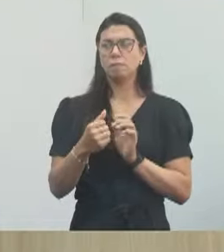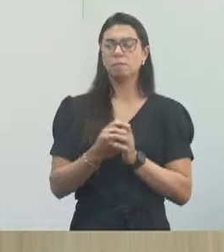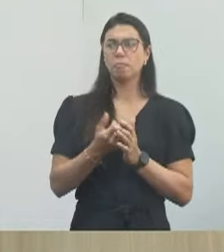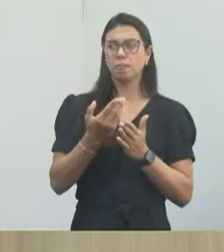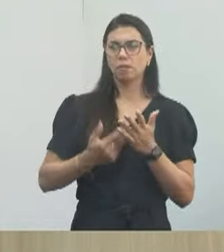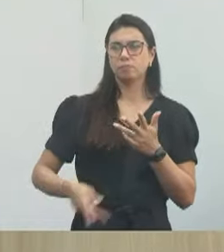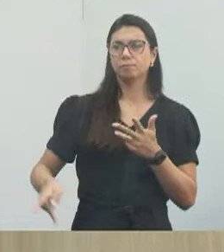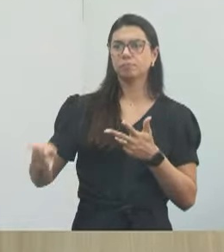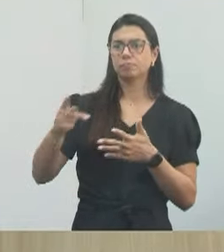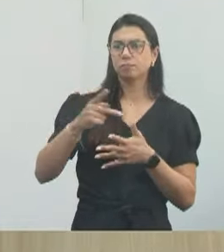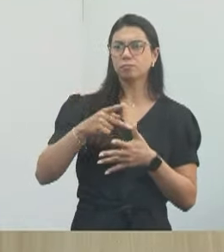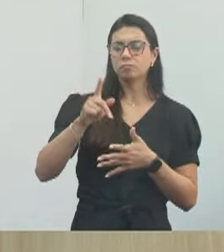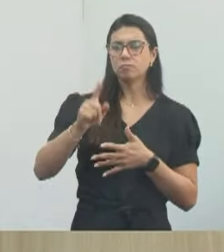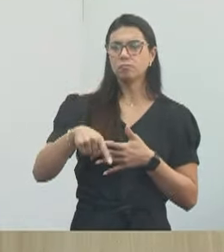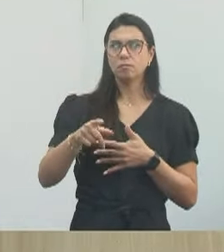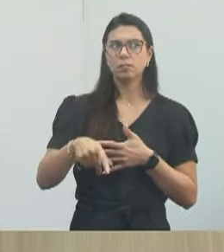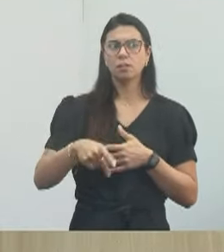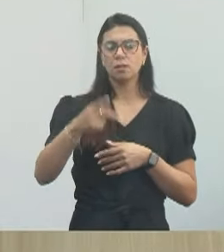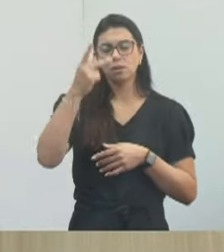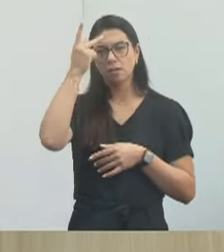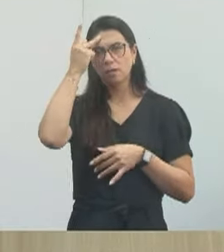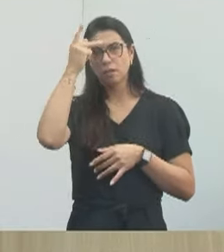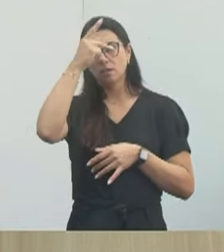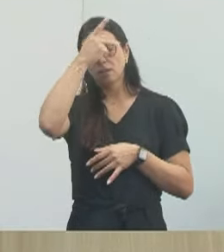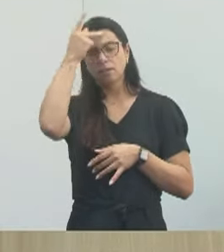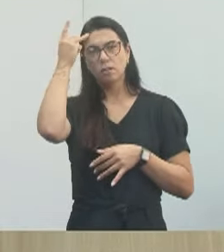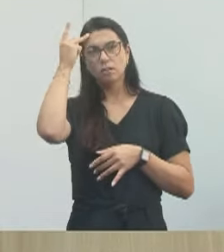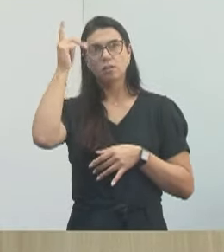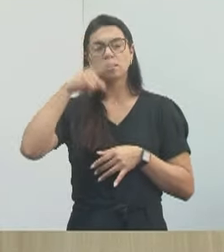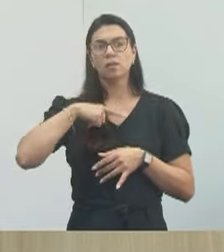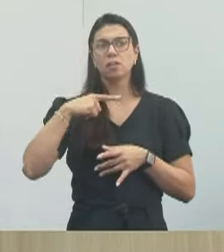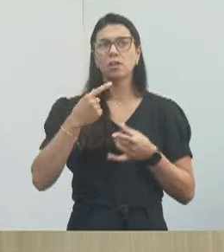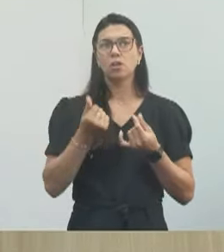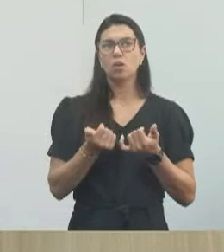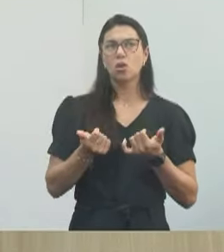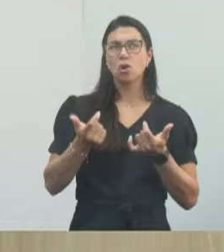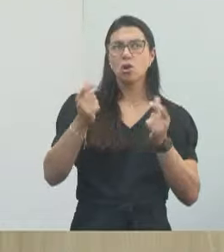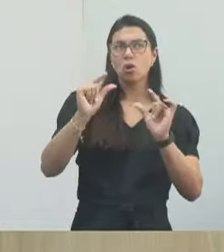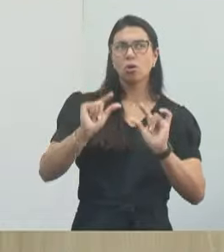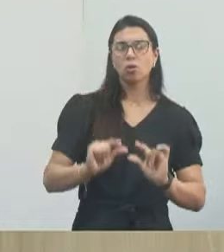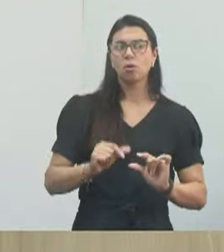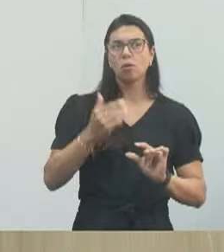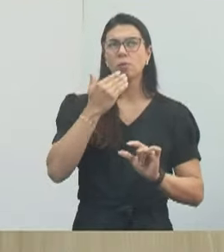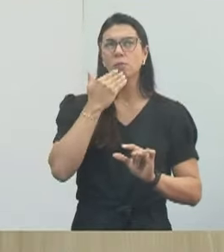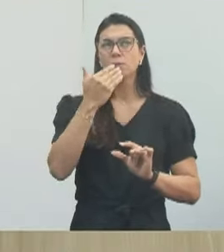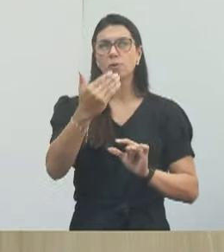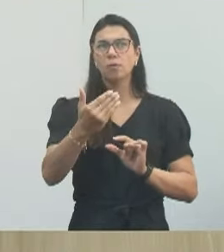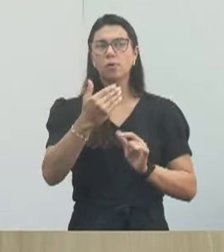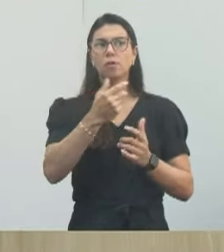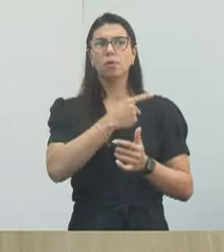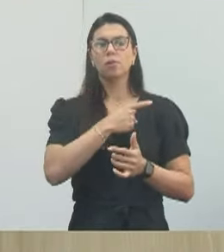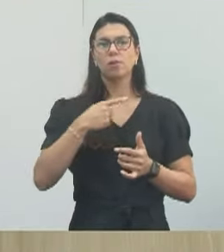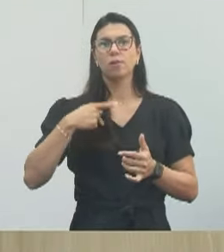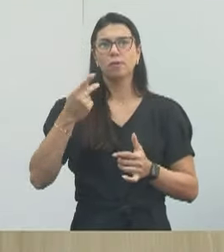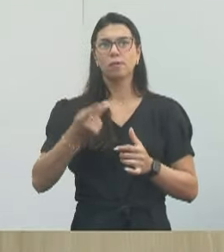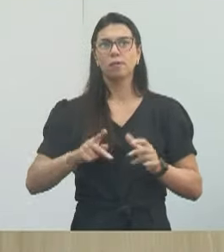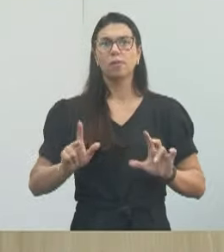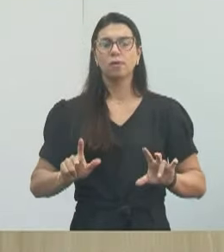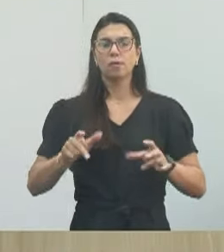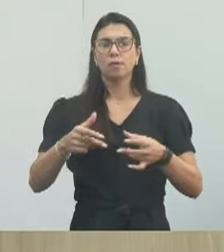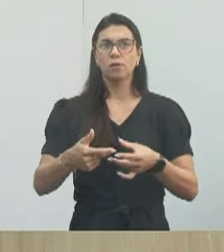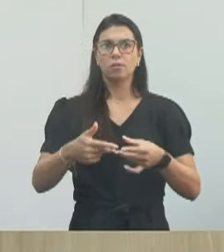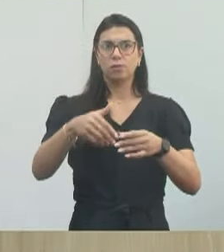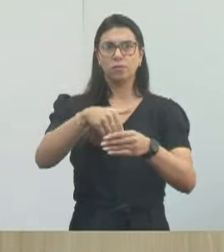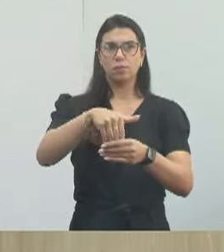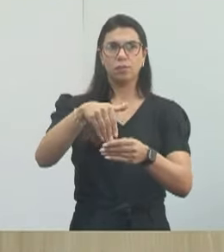tores de baixa renda jongs requeiro ao exent senhor presidente dessa casa ouv aprovado pel